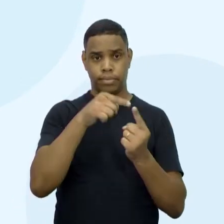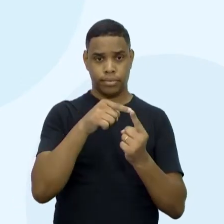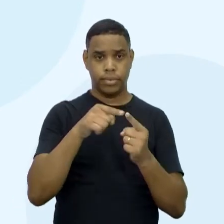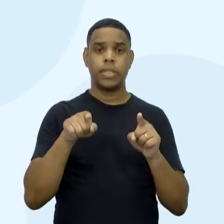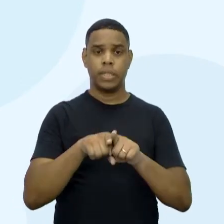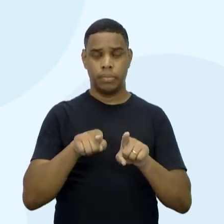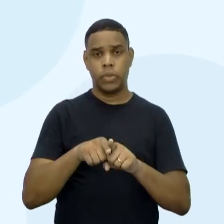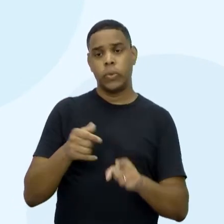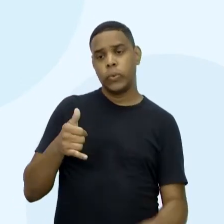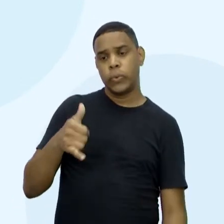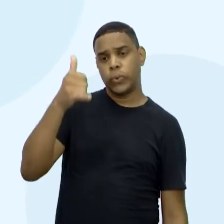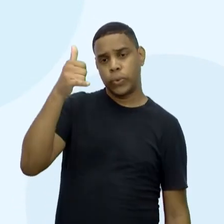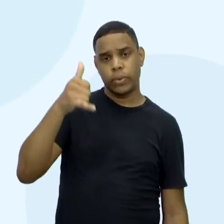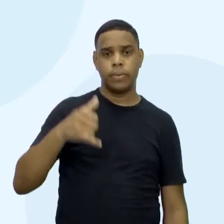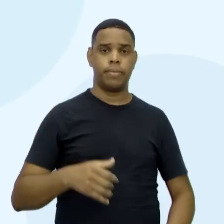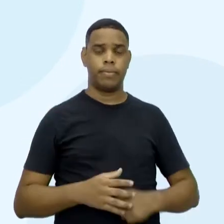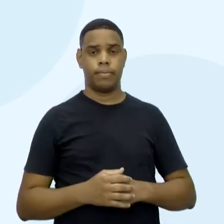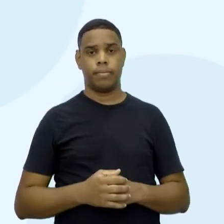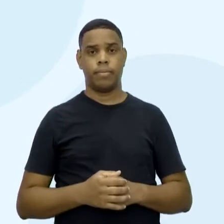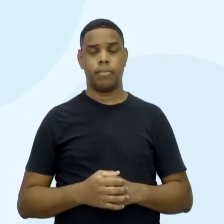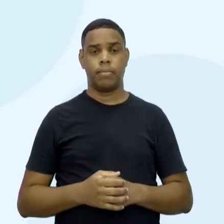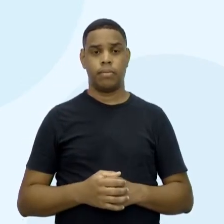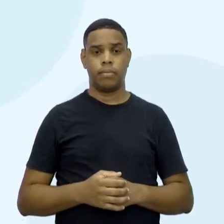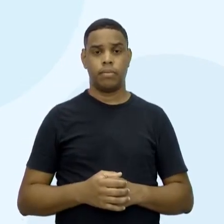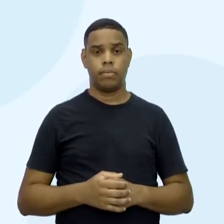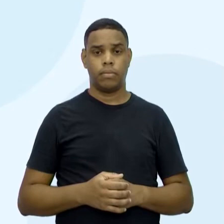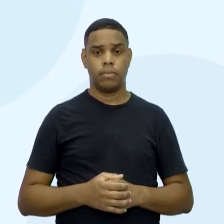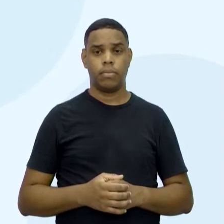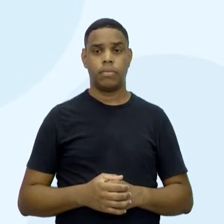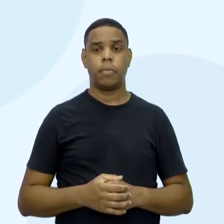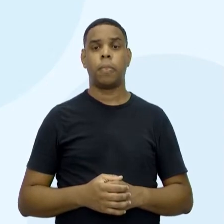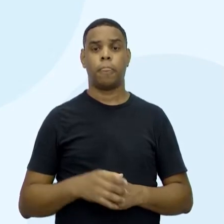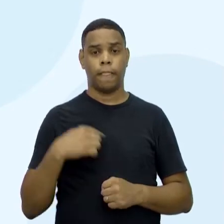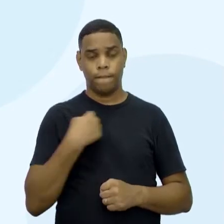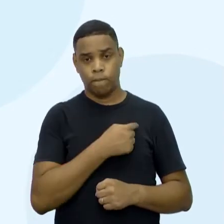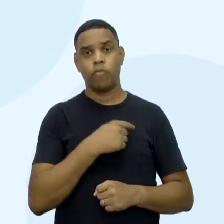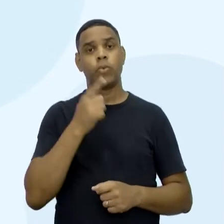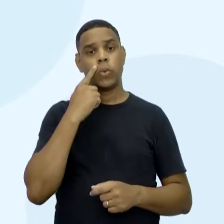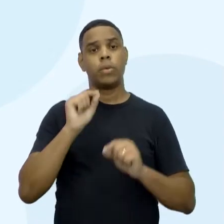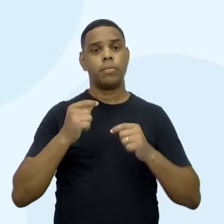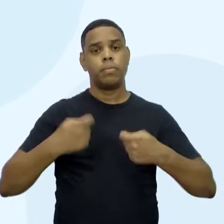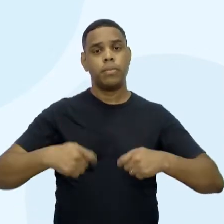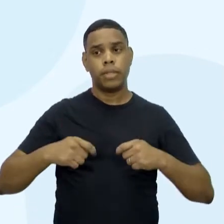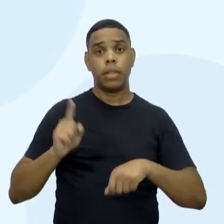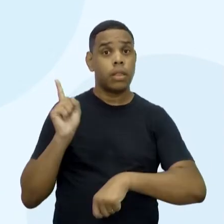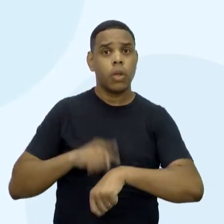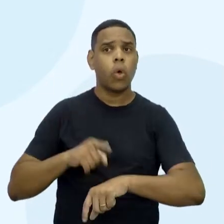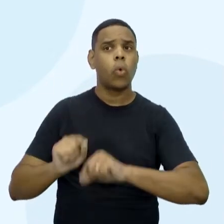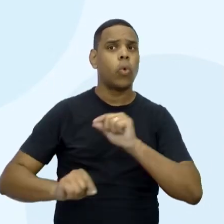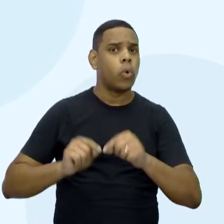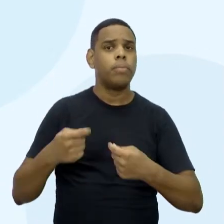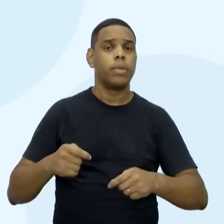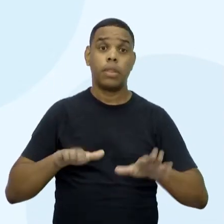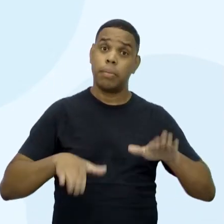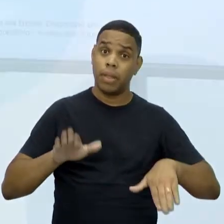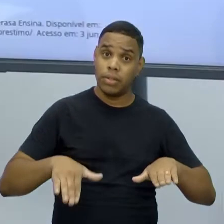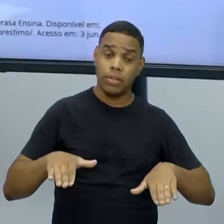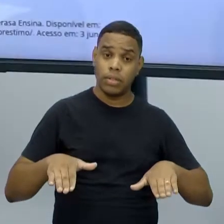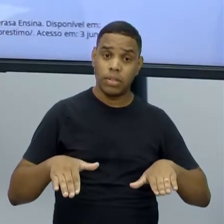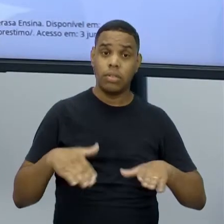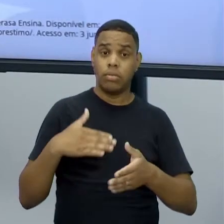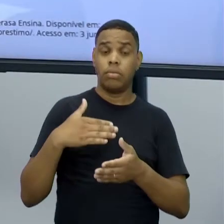e juros. É muito do que a gente está precisando lá na hora.